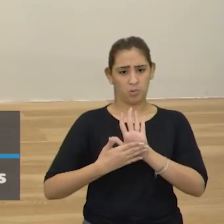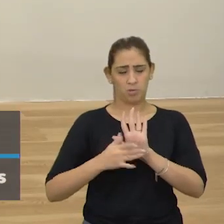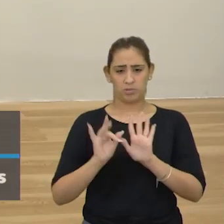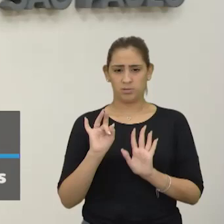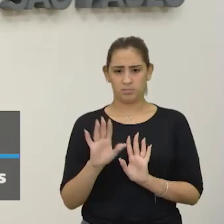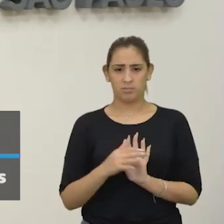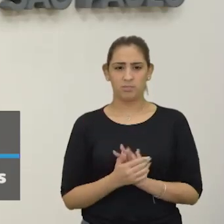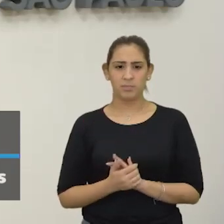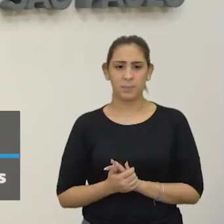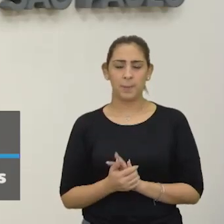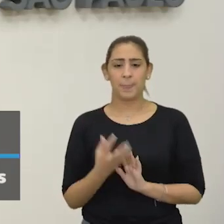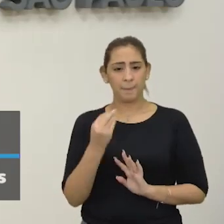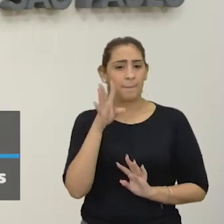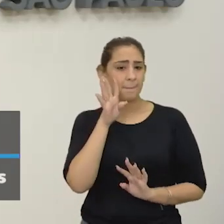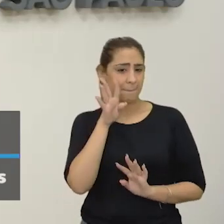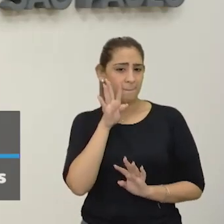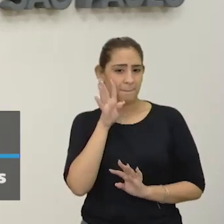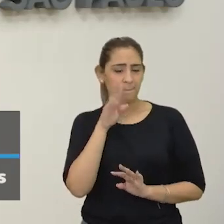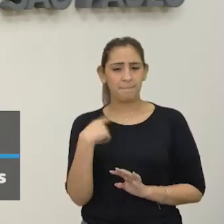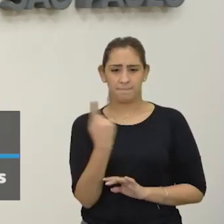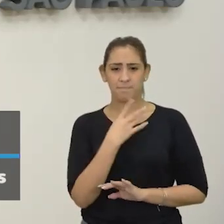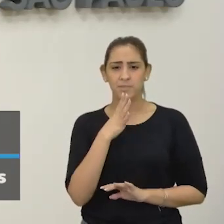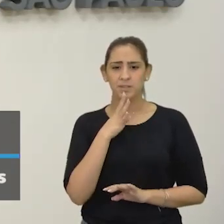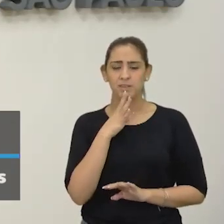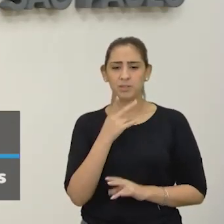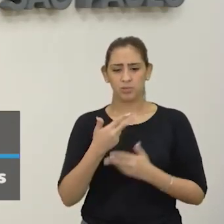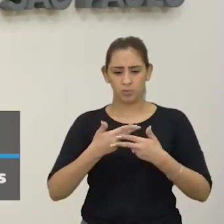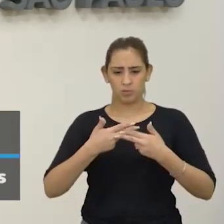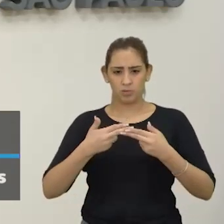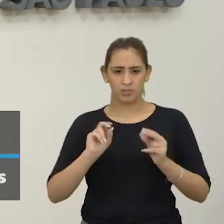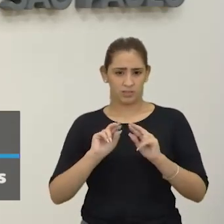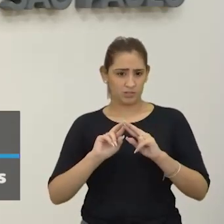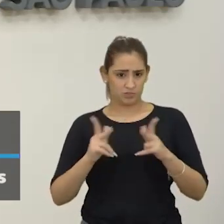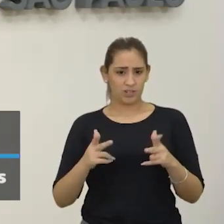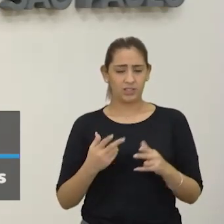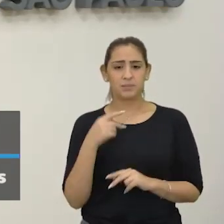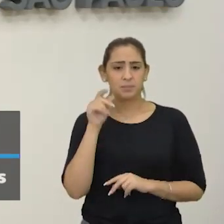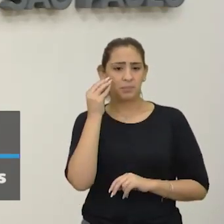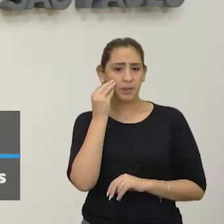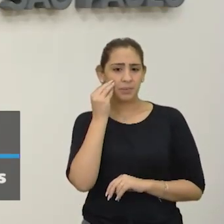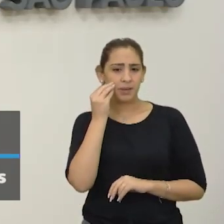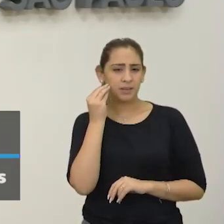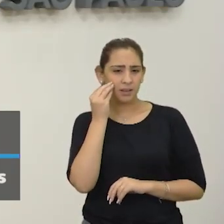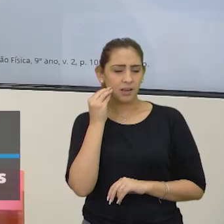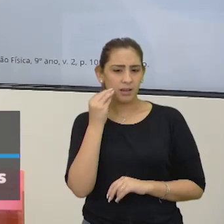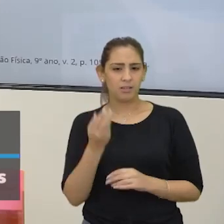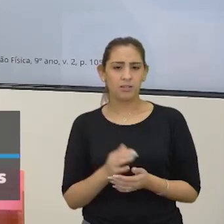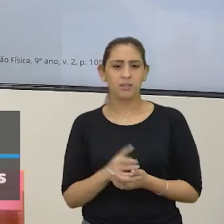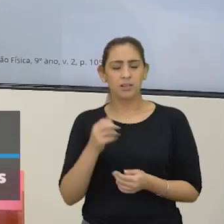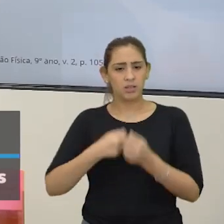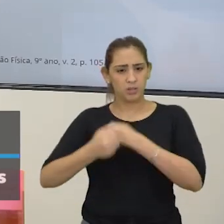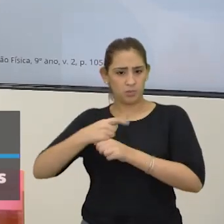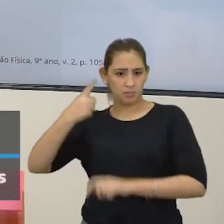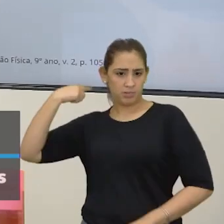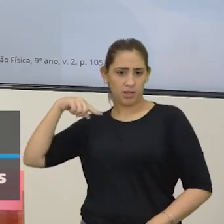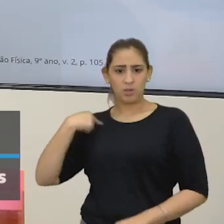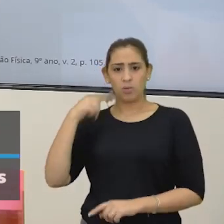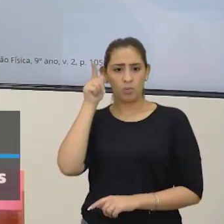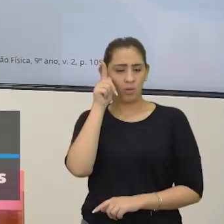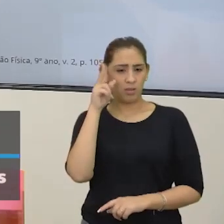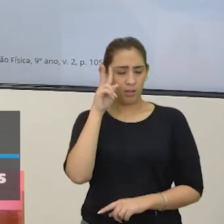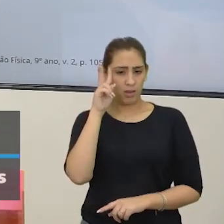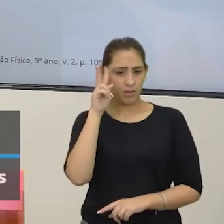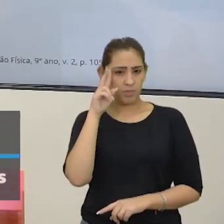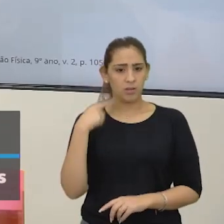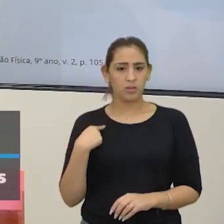muito bacanas. É muito bacana a gente conhecer coisas diferentes, experimentar coisas diferentes. Ano passado eu lembro que a gente